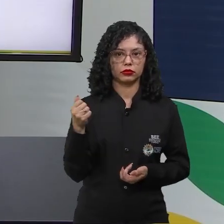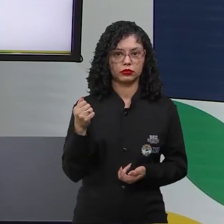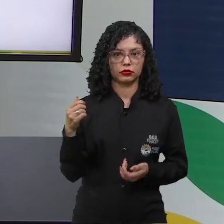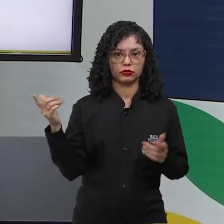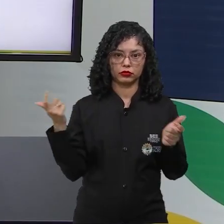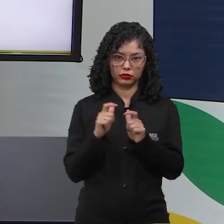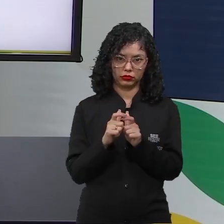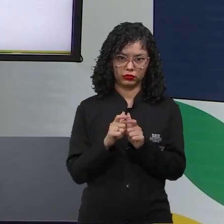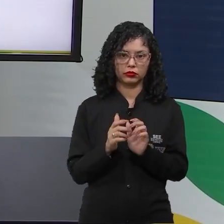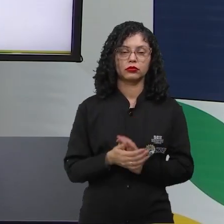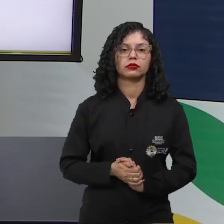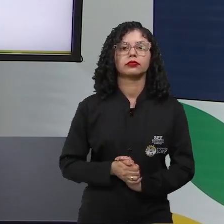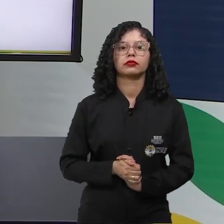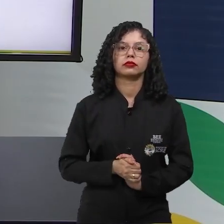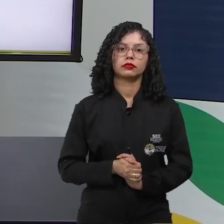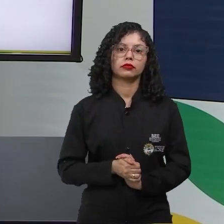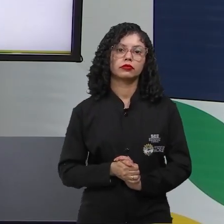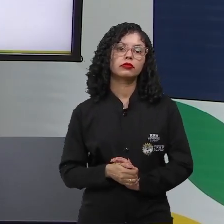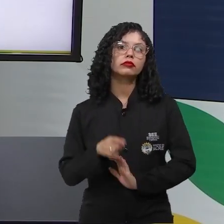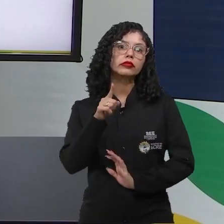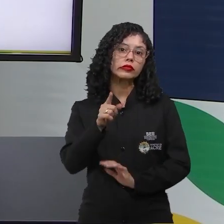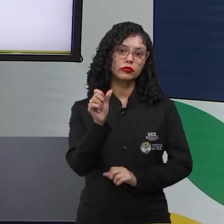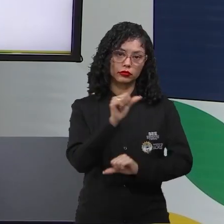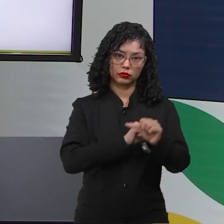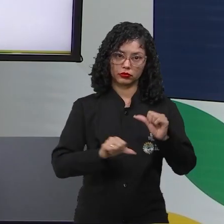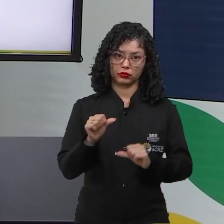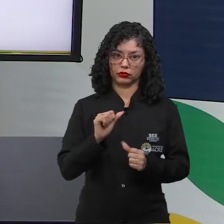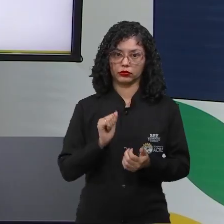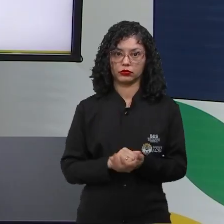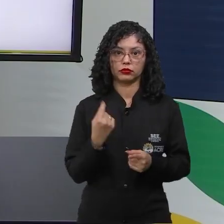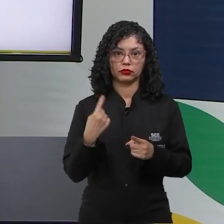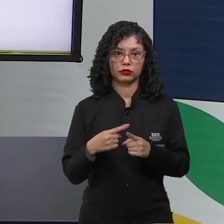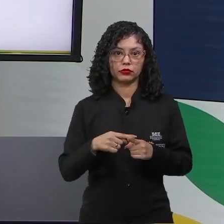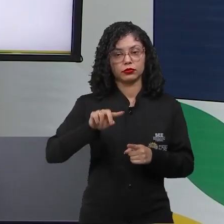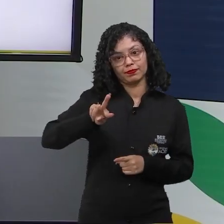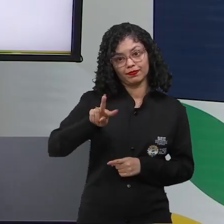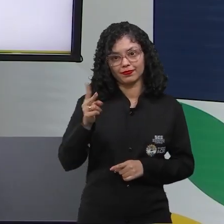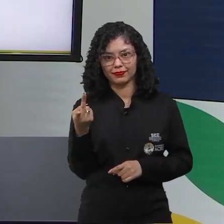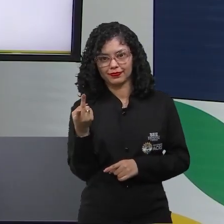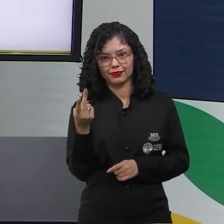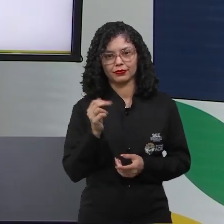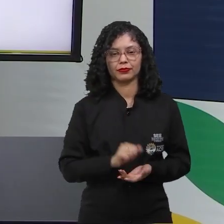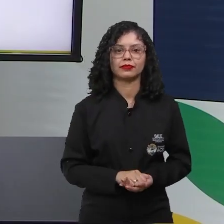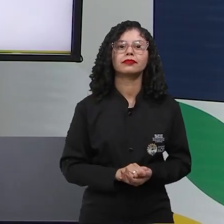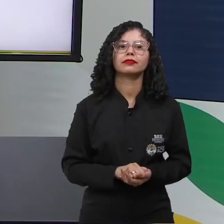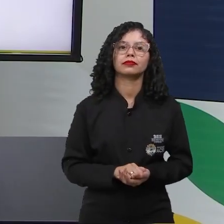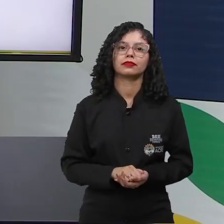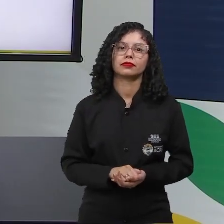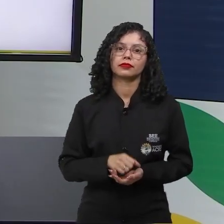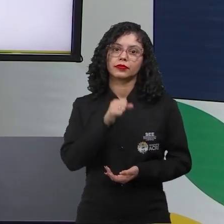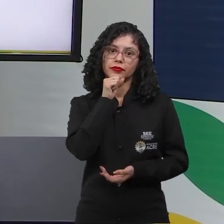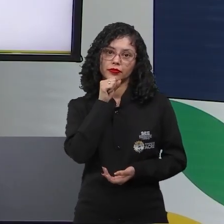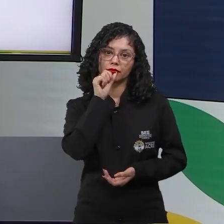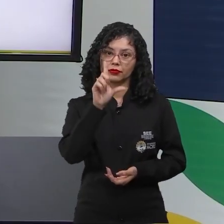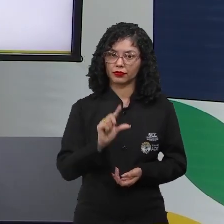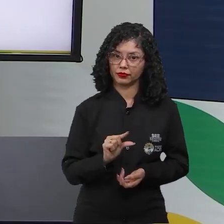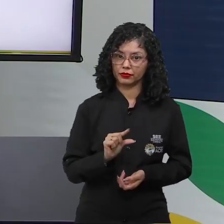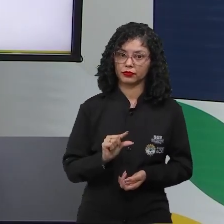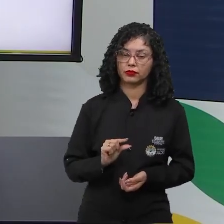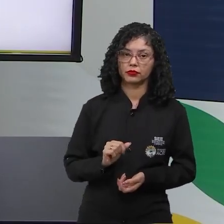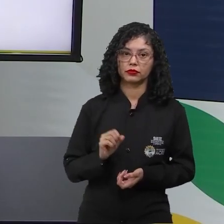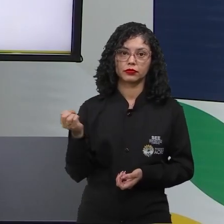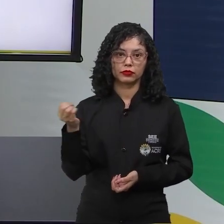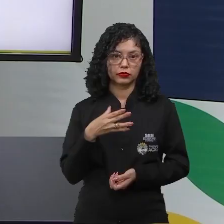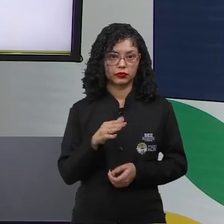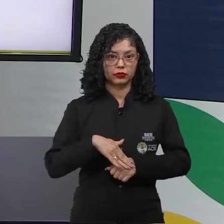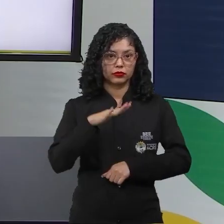parte menor? É exatamente ao contrário, porque é inversamente proporcional. O mais velho recebe menos e o mais